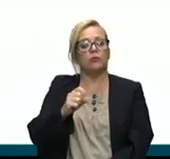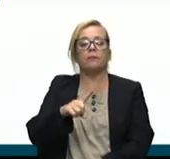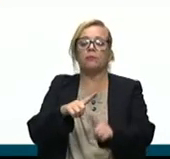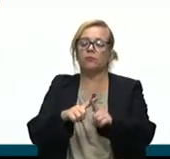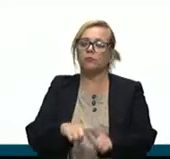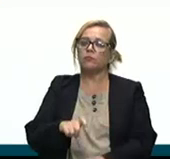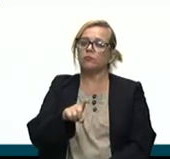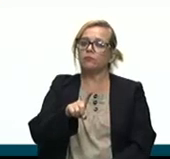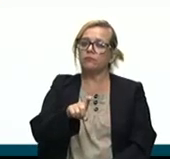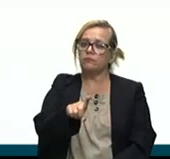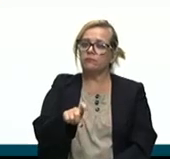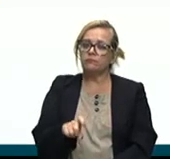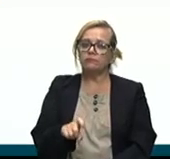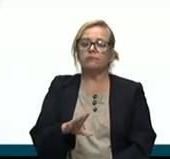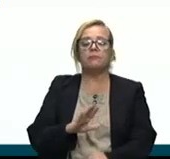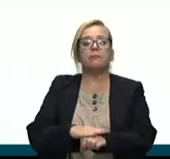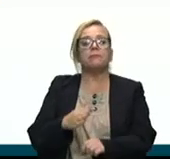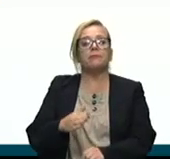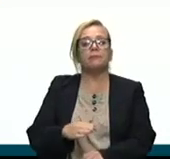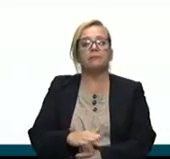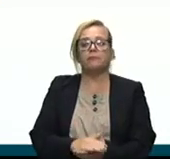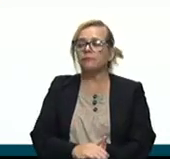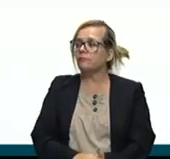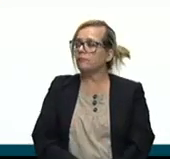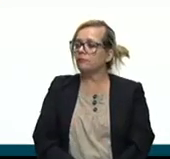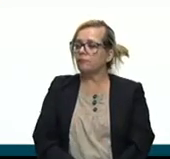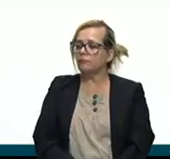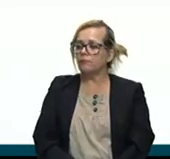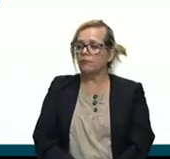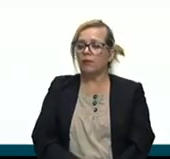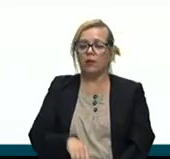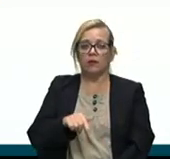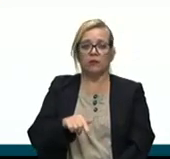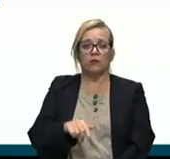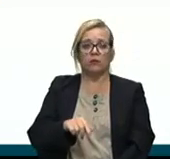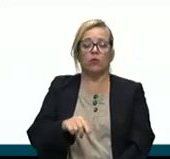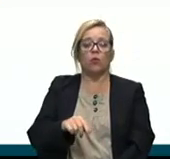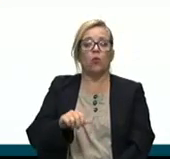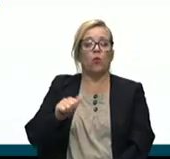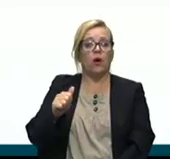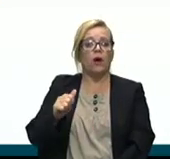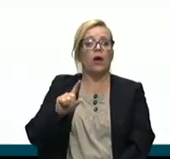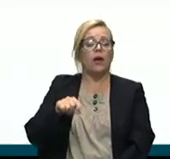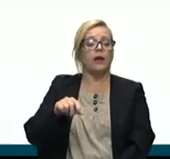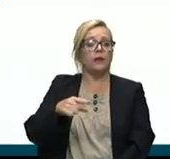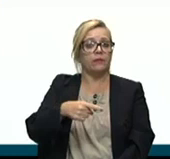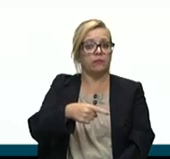x, mais o nosso, corrigindo aqui é negativo, o A.